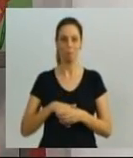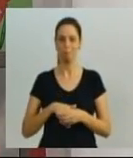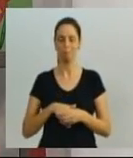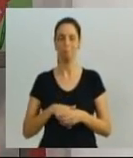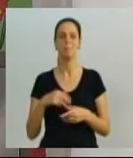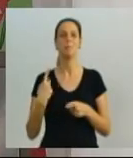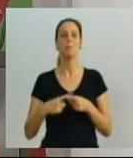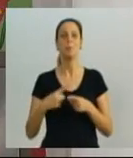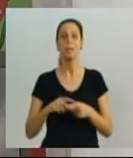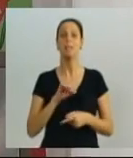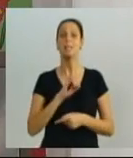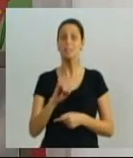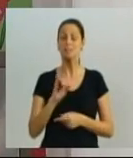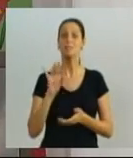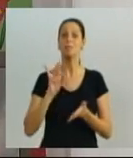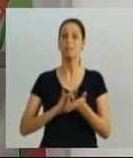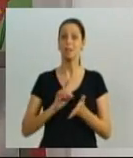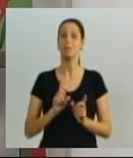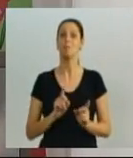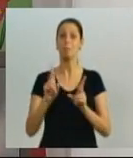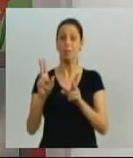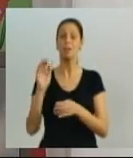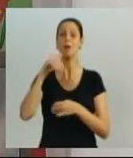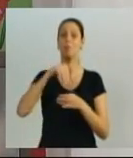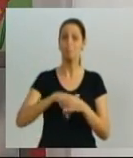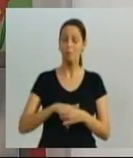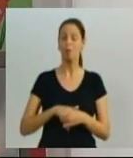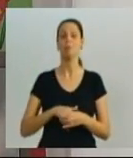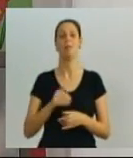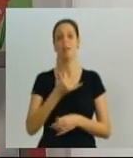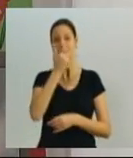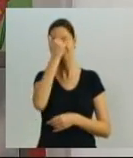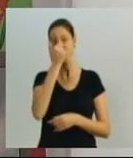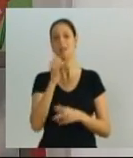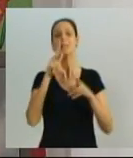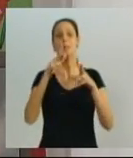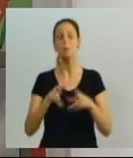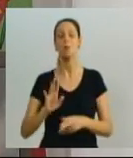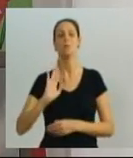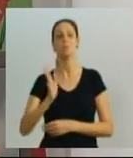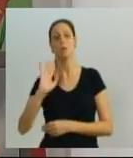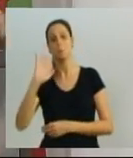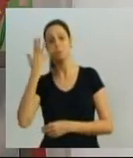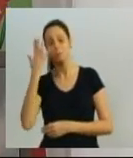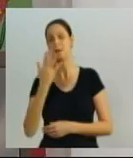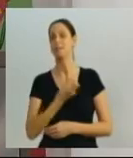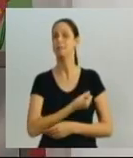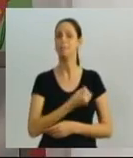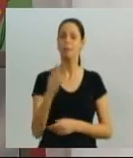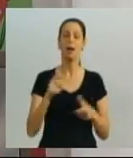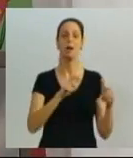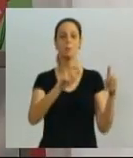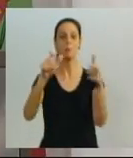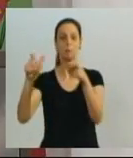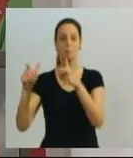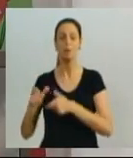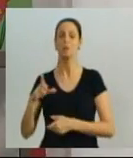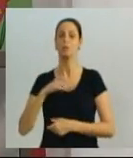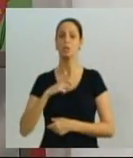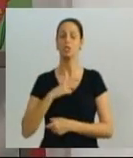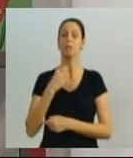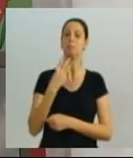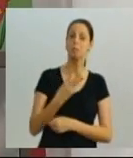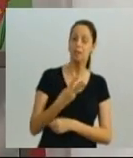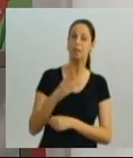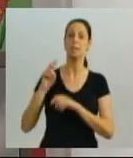vai comprar esse cara de volta e ele se vende para um terceiro. Como aconteceu com diversos locais onde você via 3 placas de